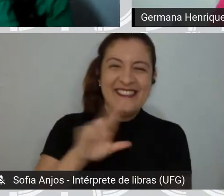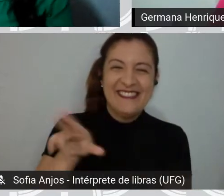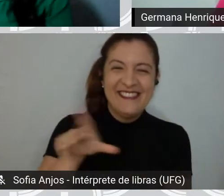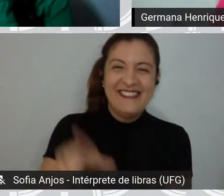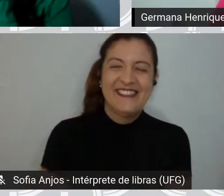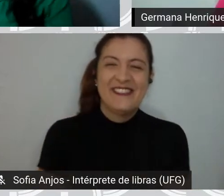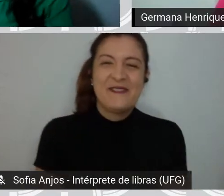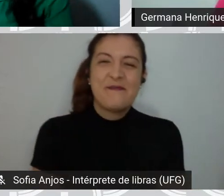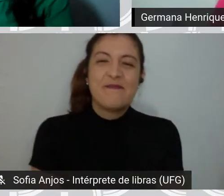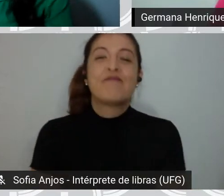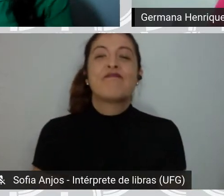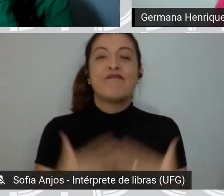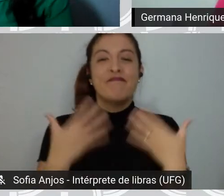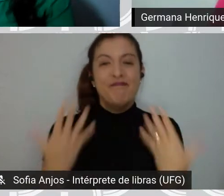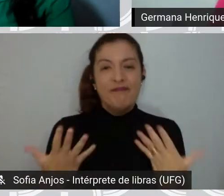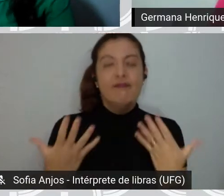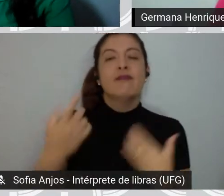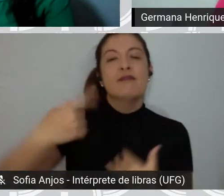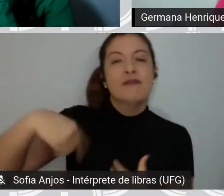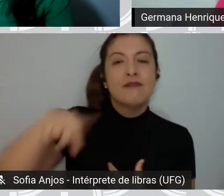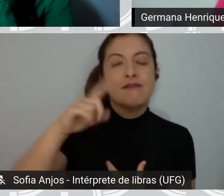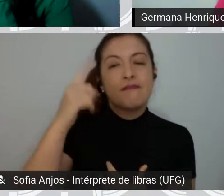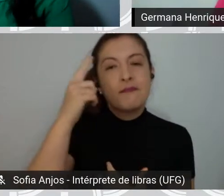Há que se pensar,